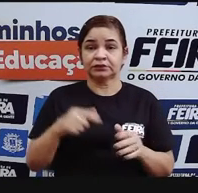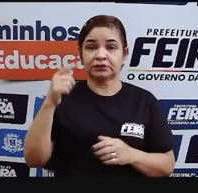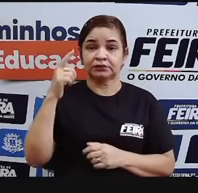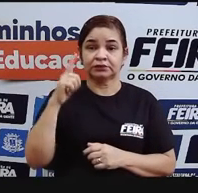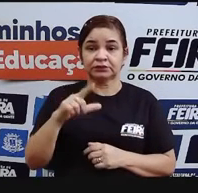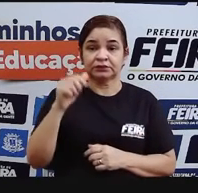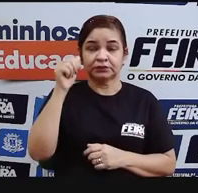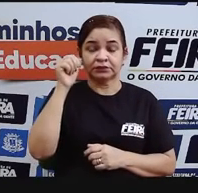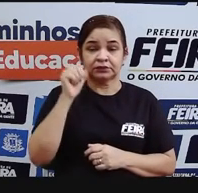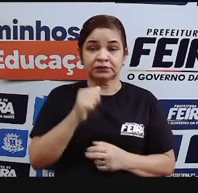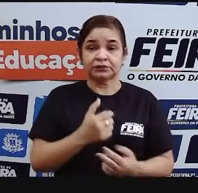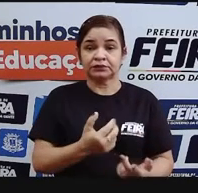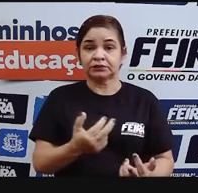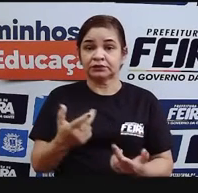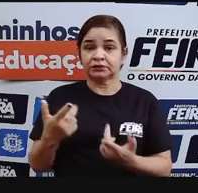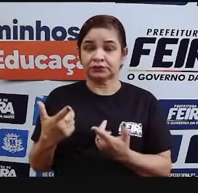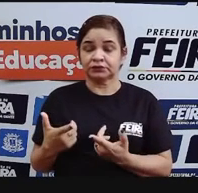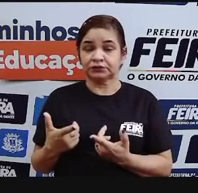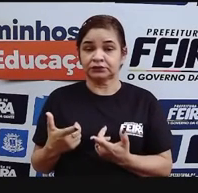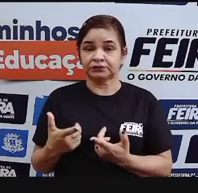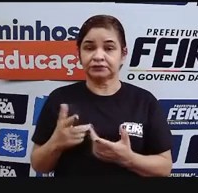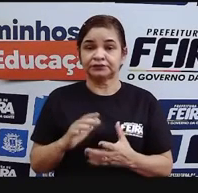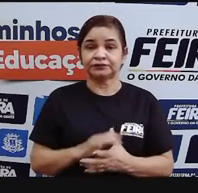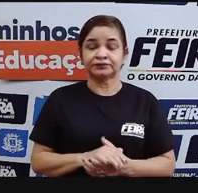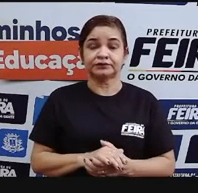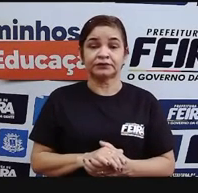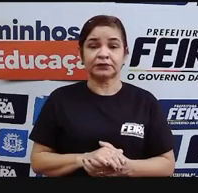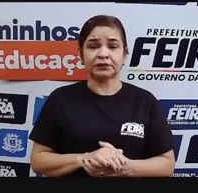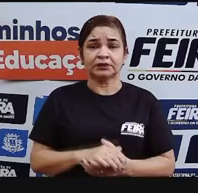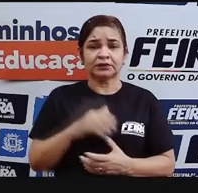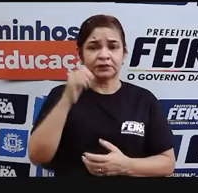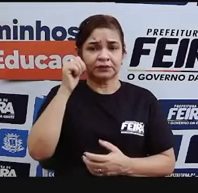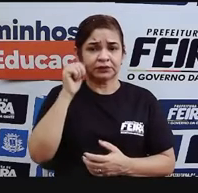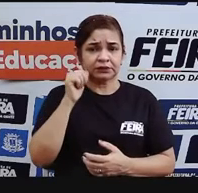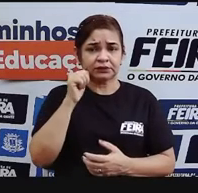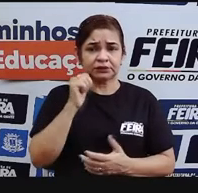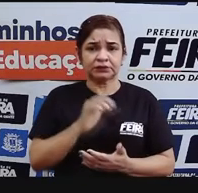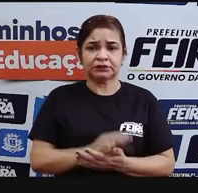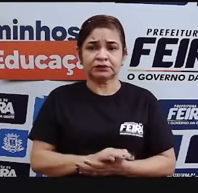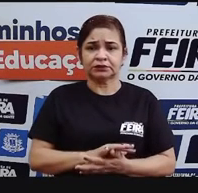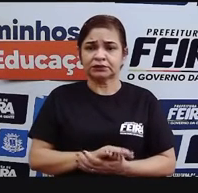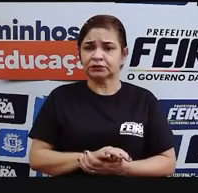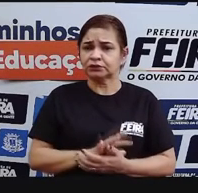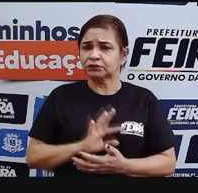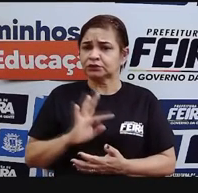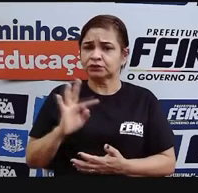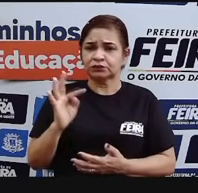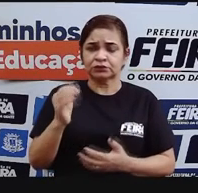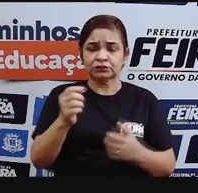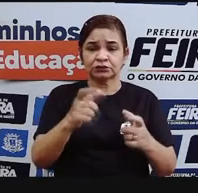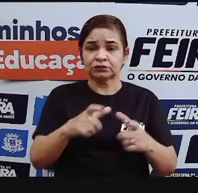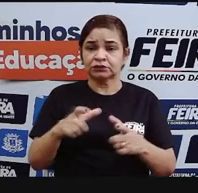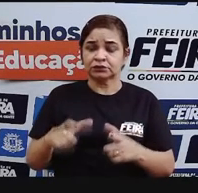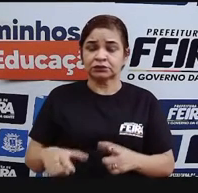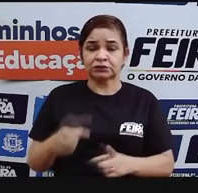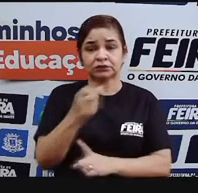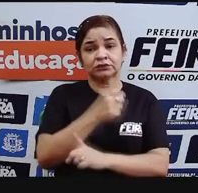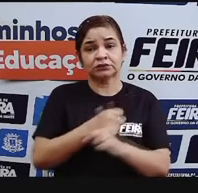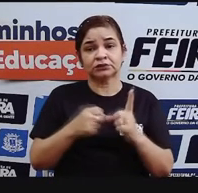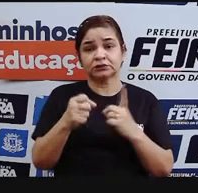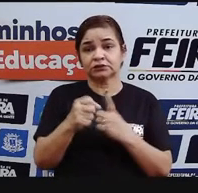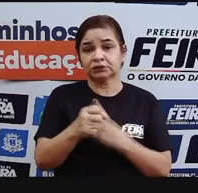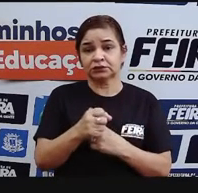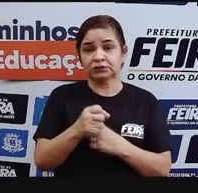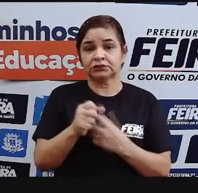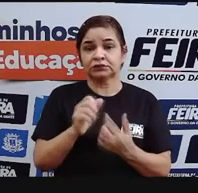por igualdade e equidade. As mulheres estão em todos os espaços da